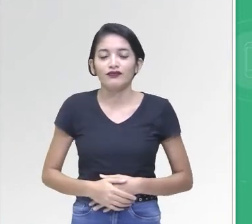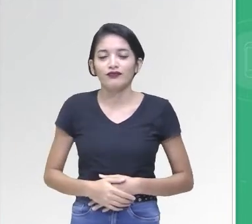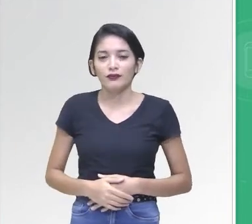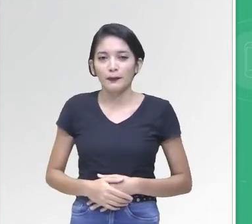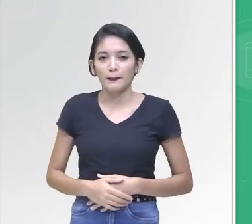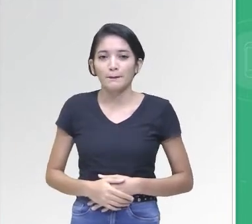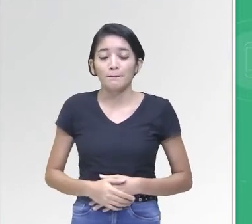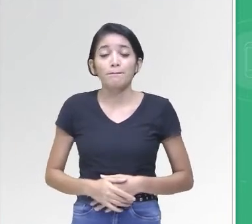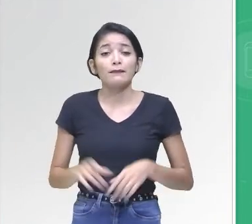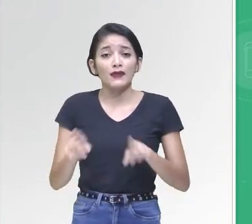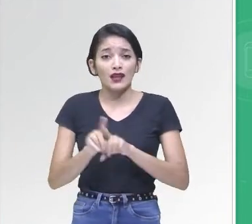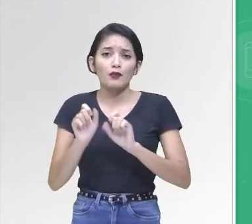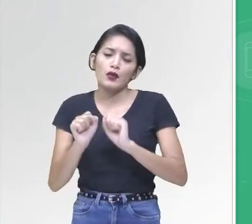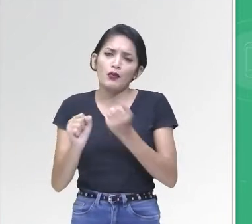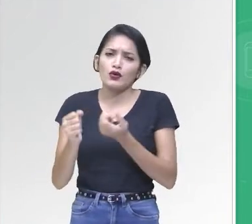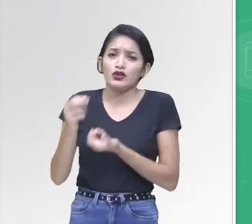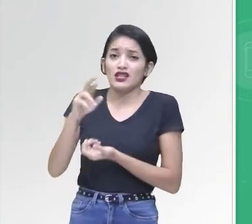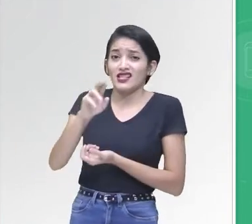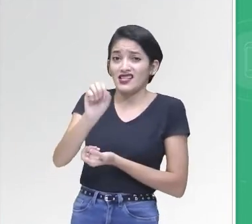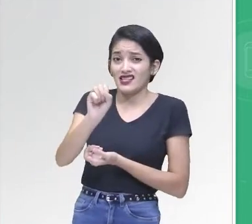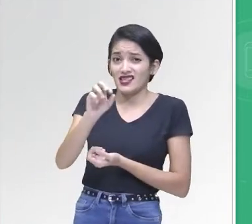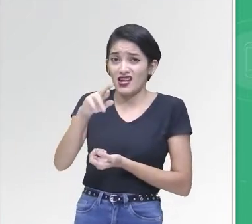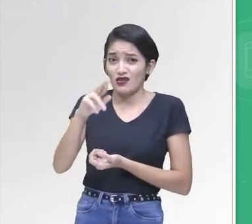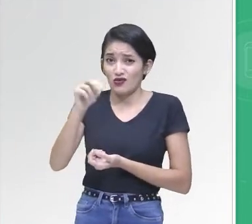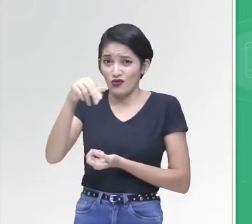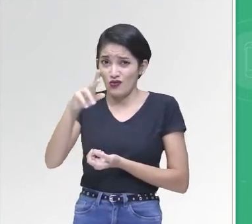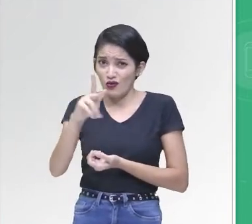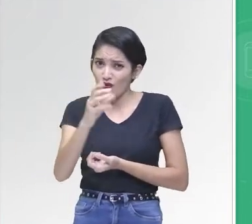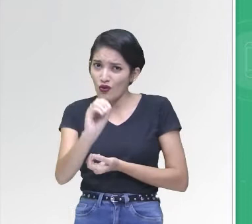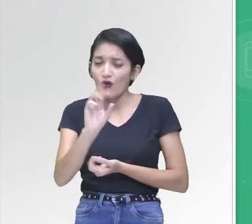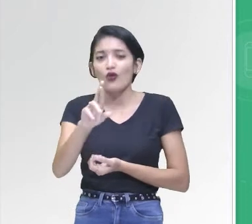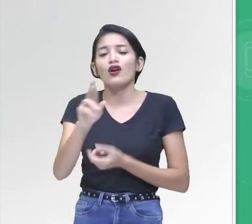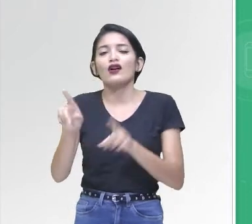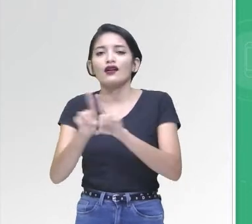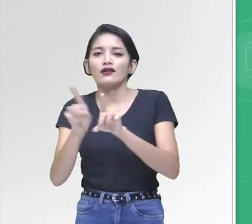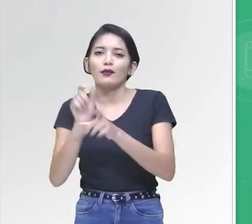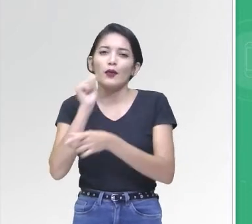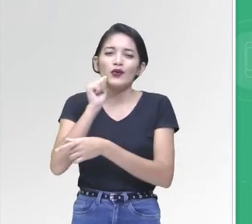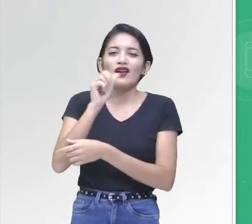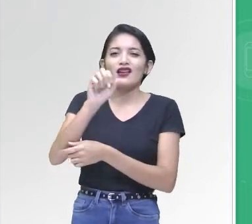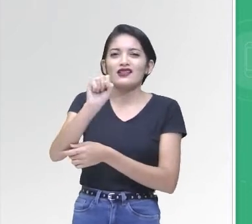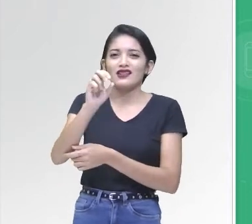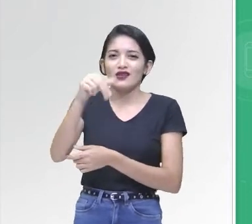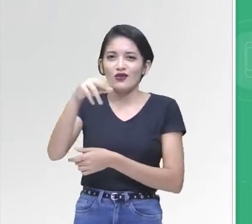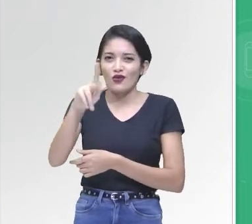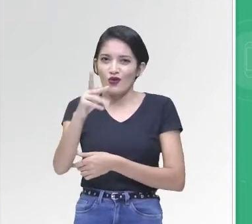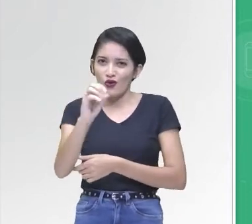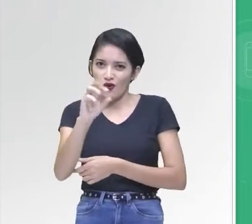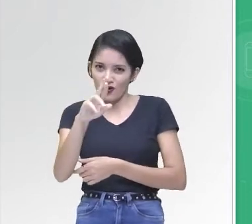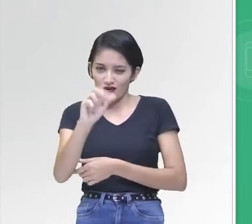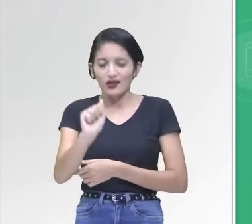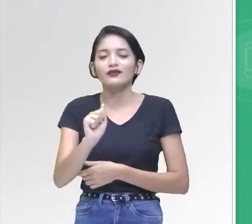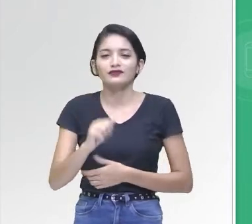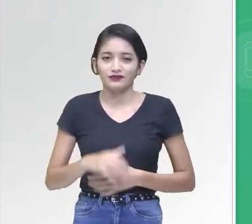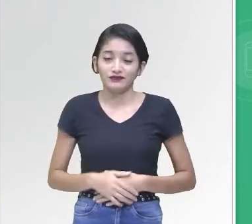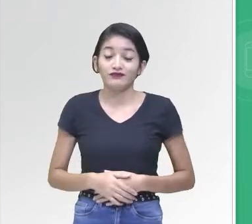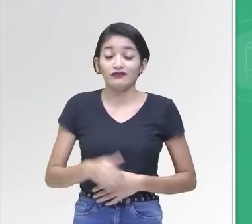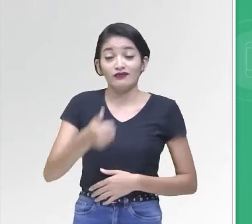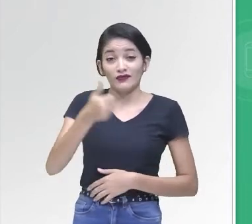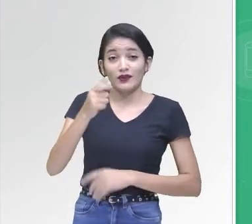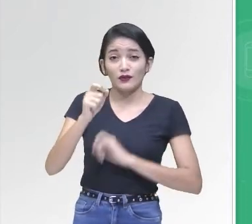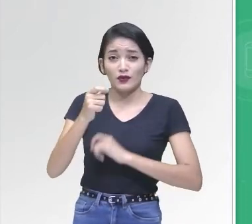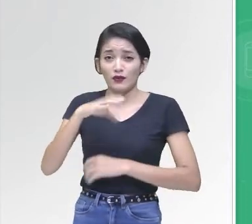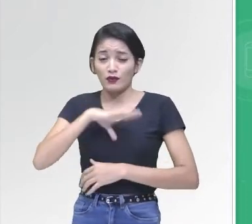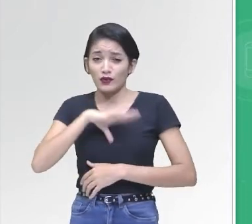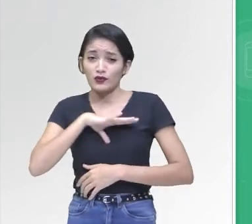que também pode ser senhores, senhoras, senhor, senhora, ok? Então, a desinência do yo, da primeira pessoa no português, não